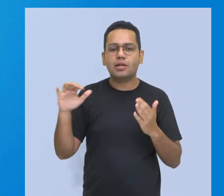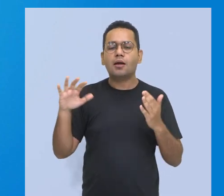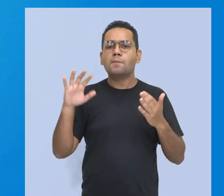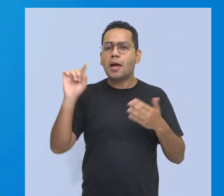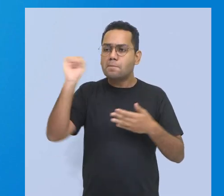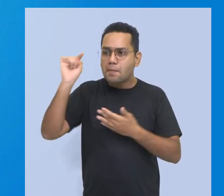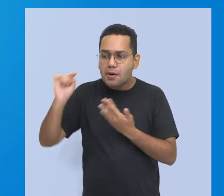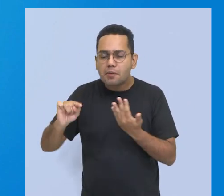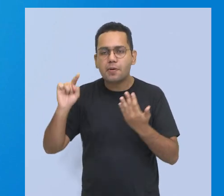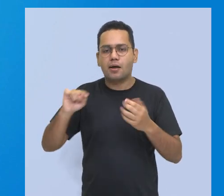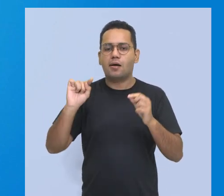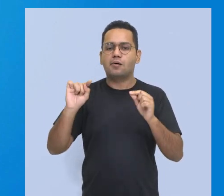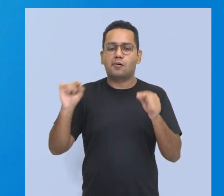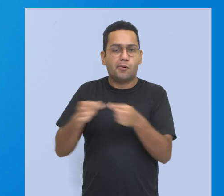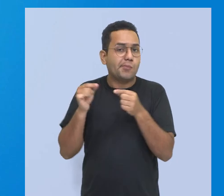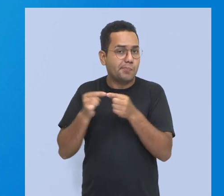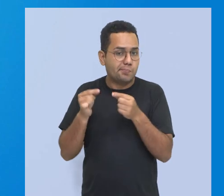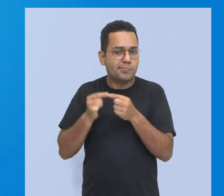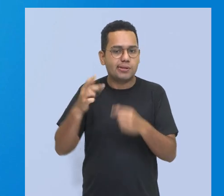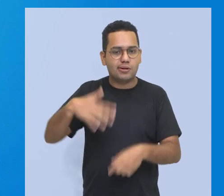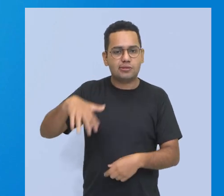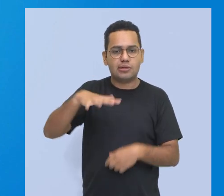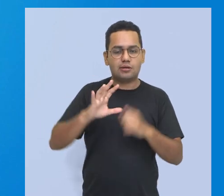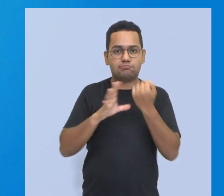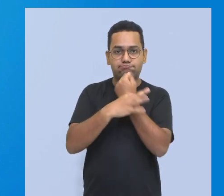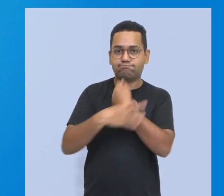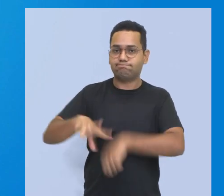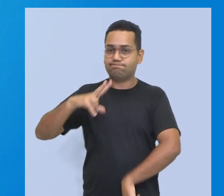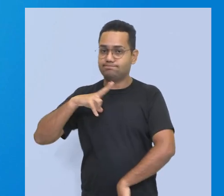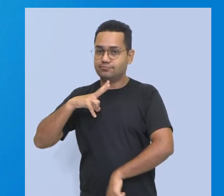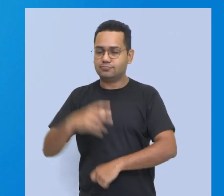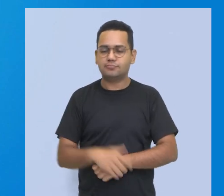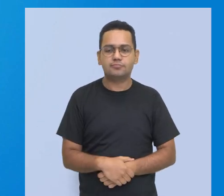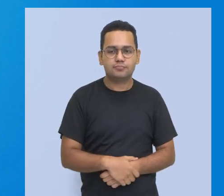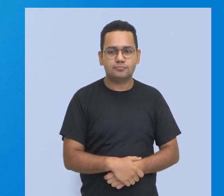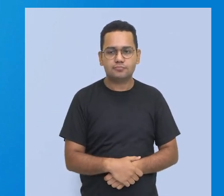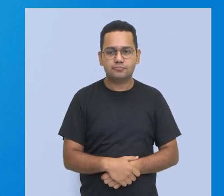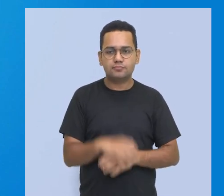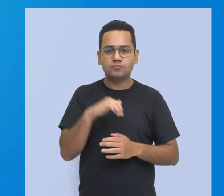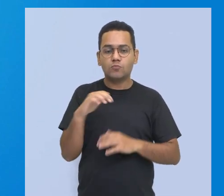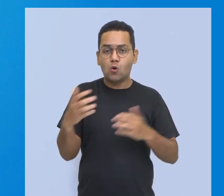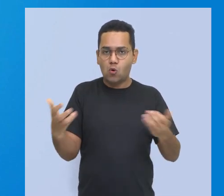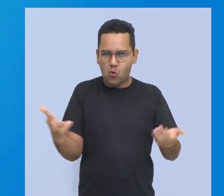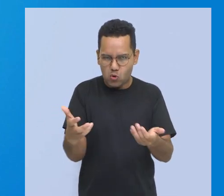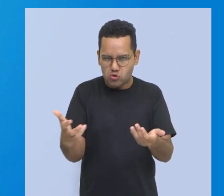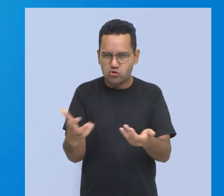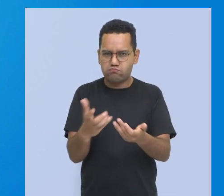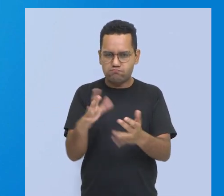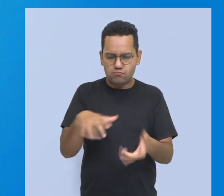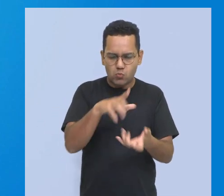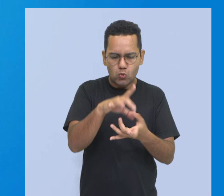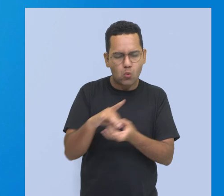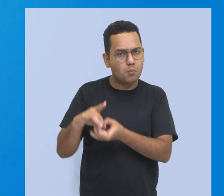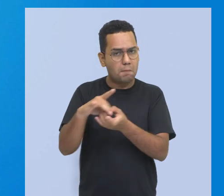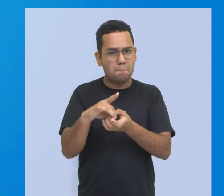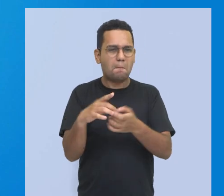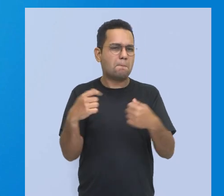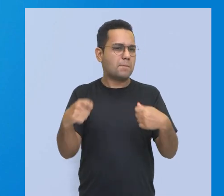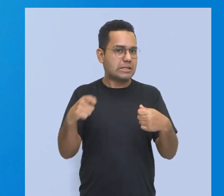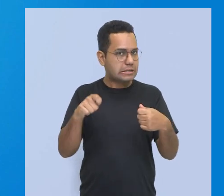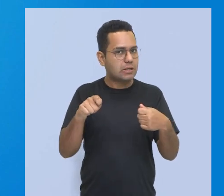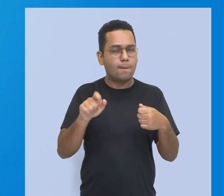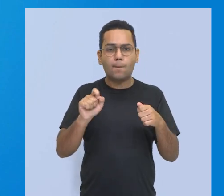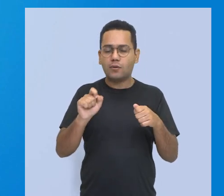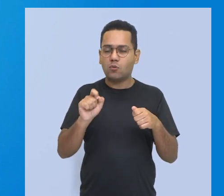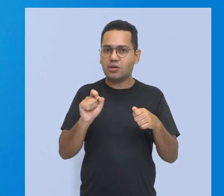da privacidade e segurança. Então, no mundo que nós estamos hoje, é necessário que haja esse cuidado, é necessário que nós